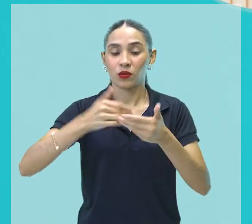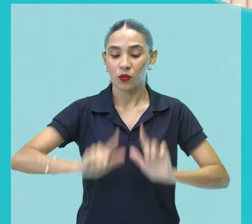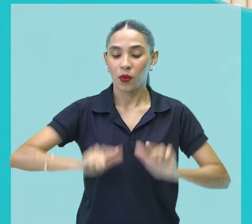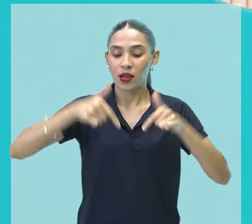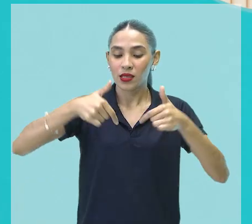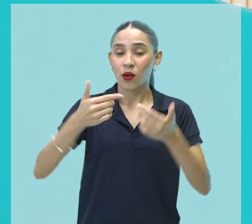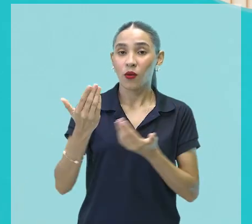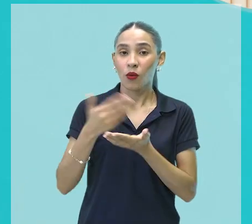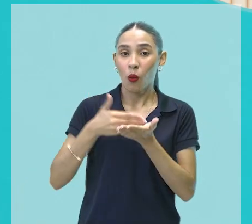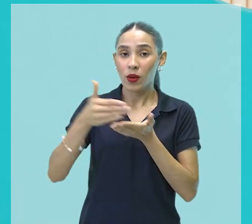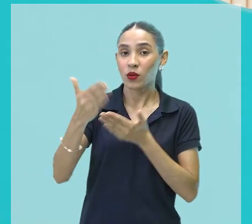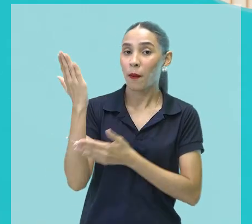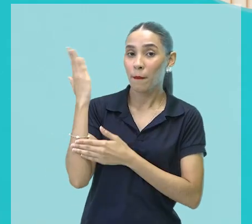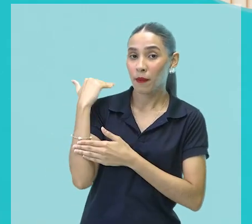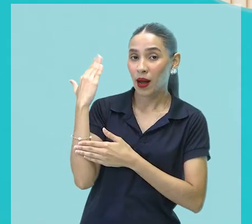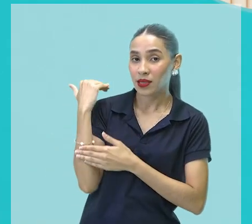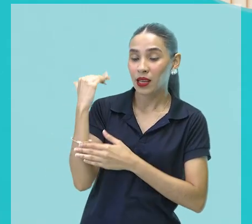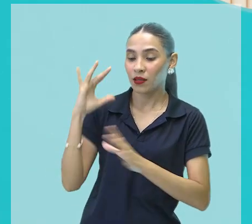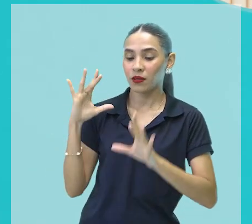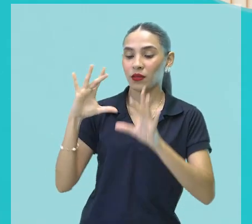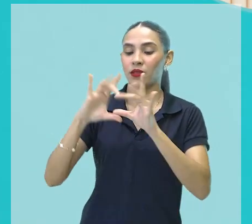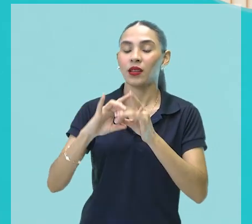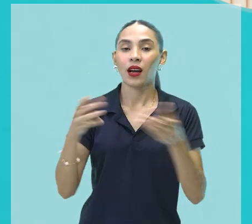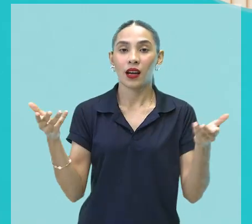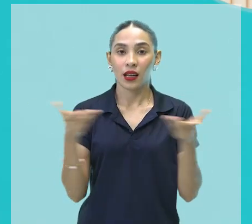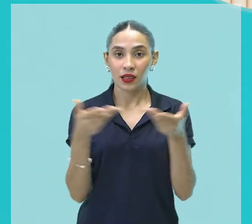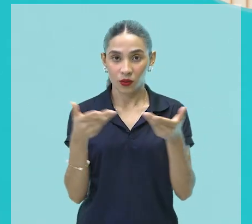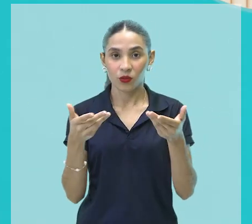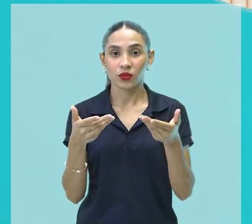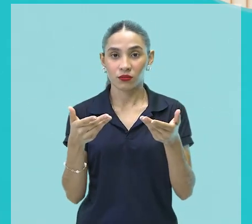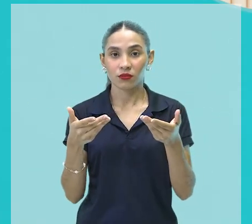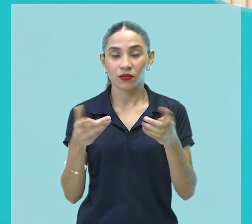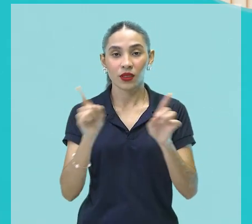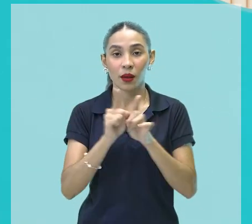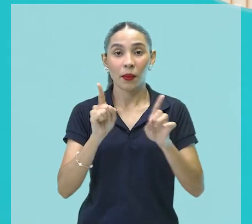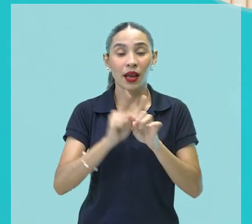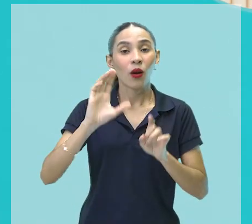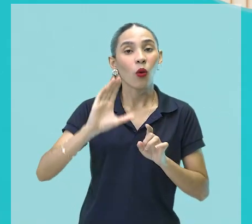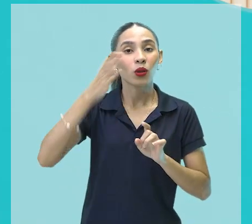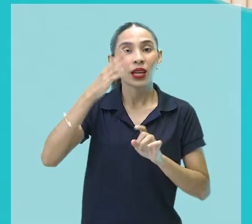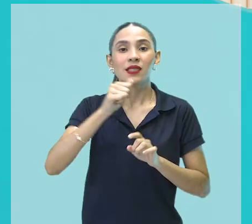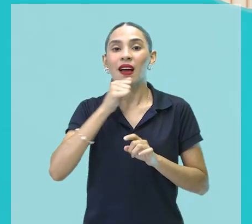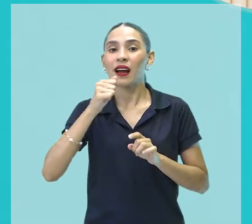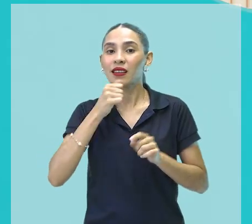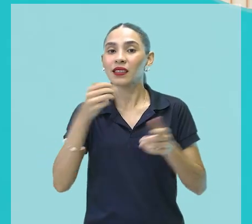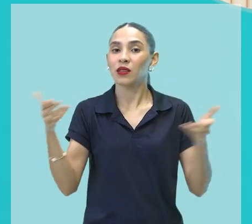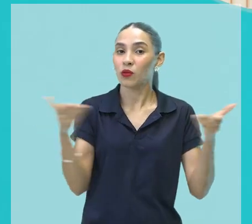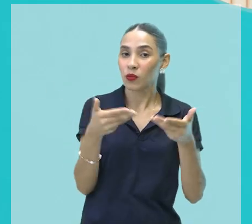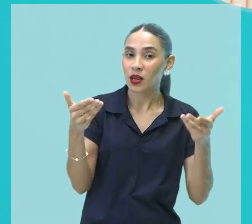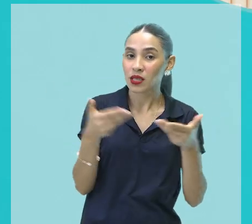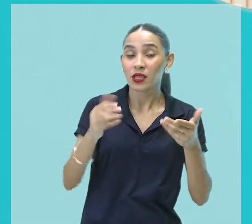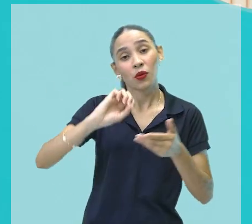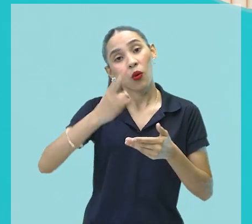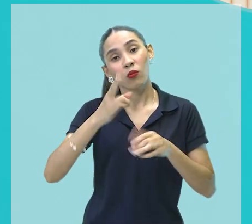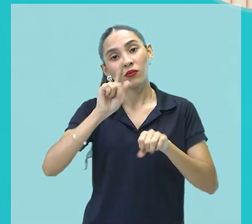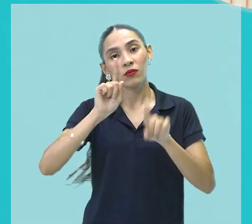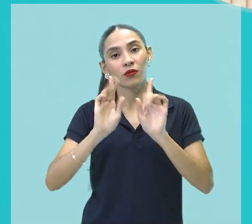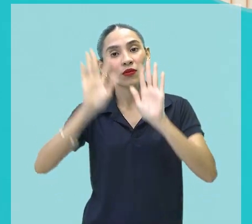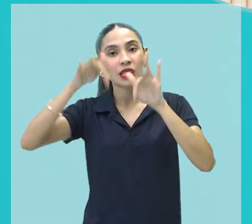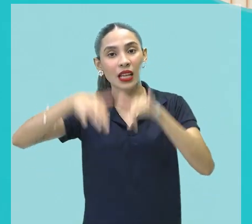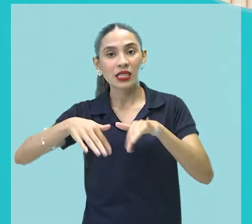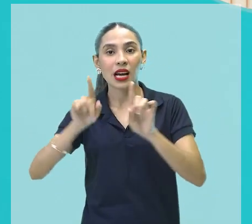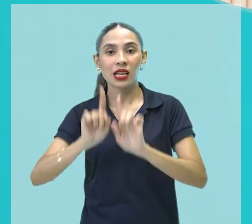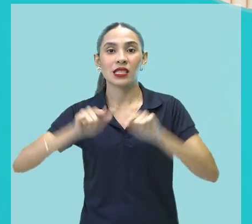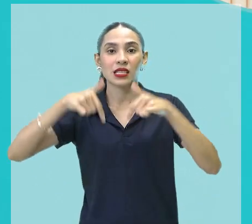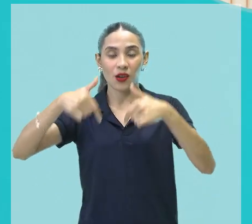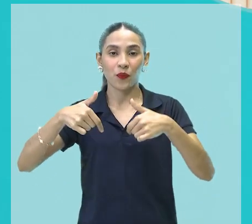que começou lá no passado, perdura até o presente, né? Ele está acontecendo no presente ainda, ou ele acabou de findar essa